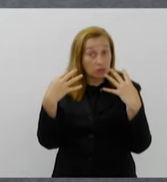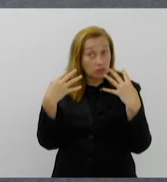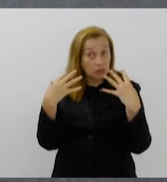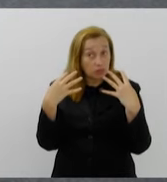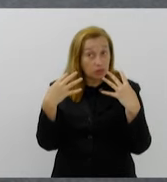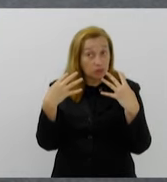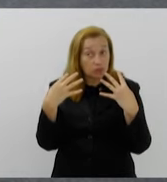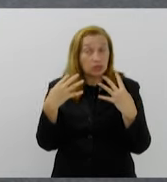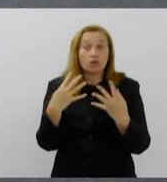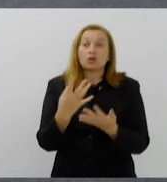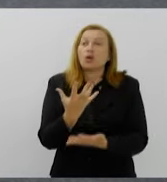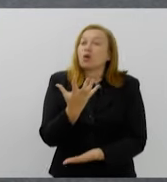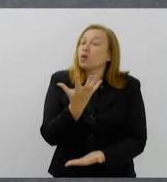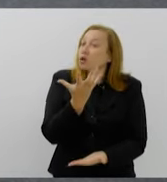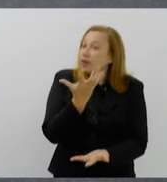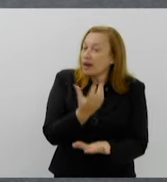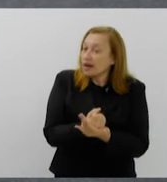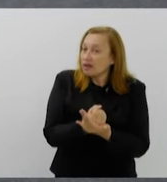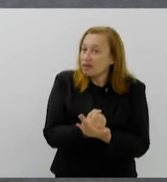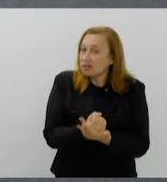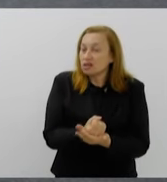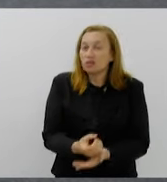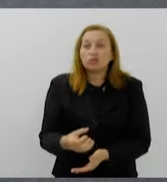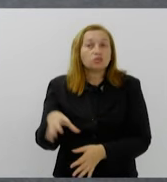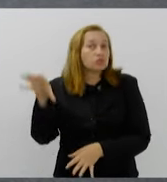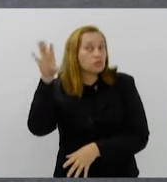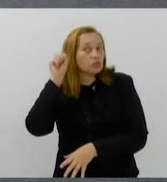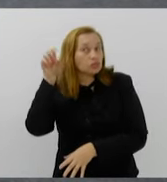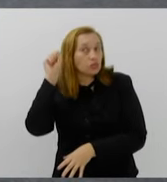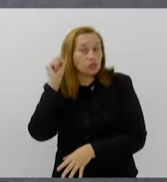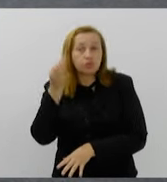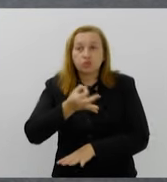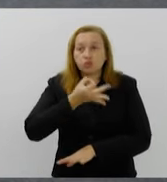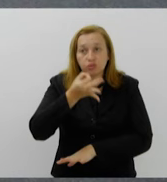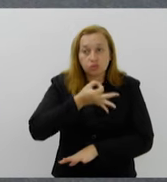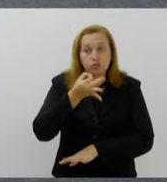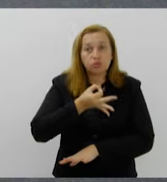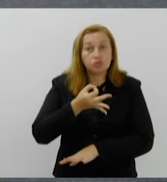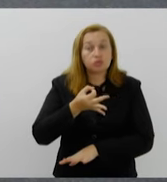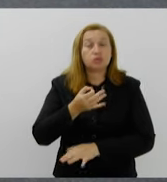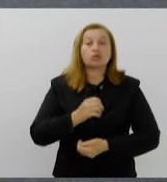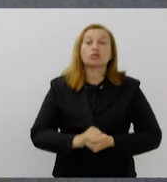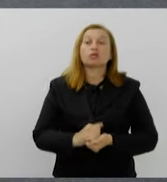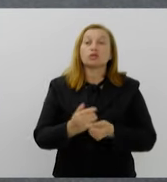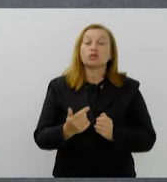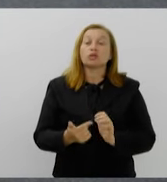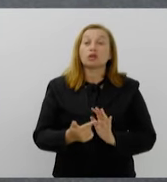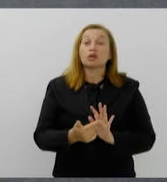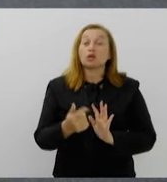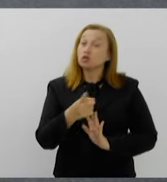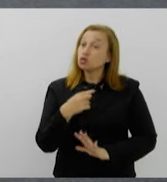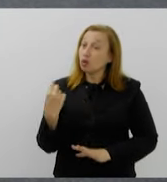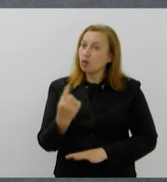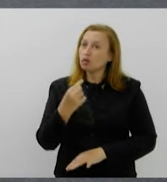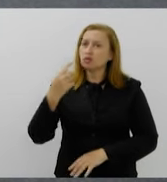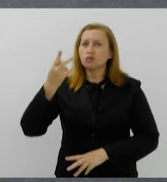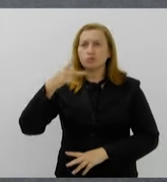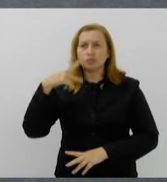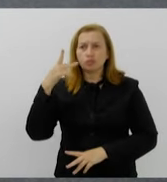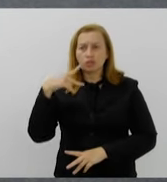áudio na gravidade desse áudio que coloca nós políticos